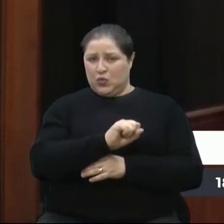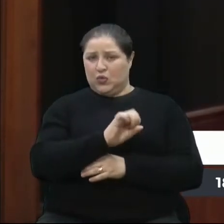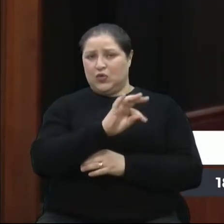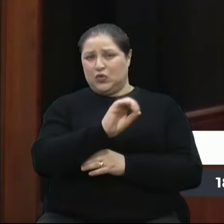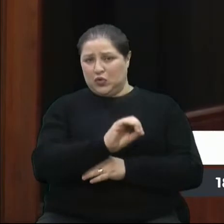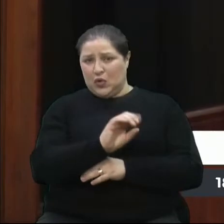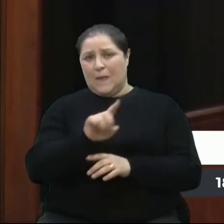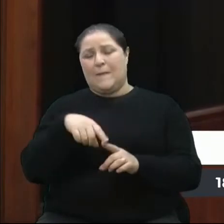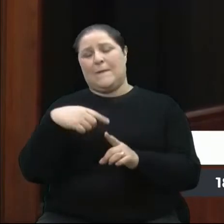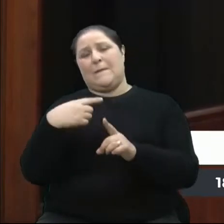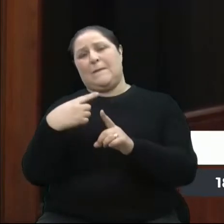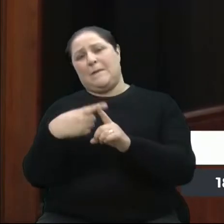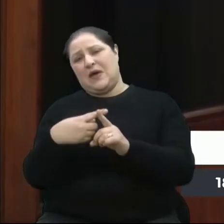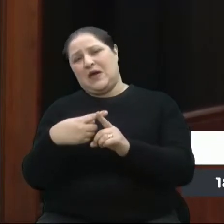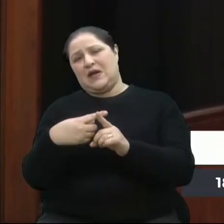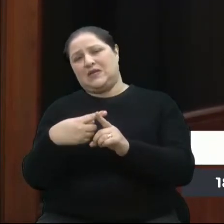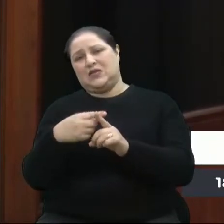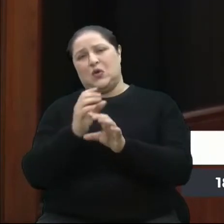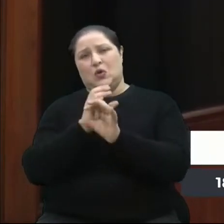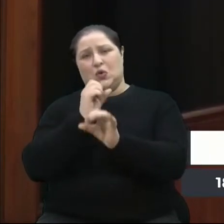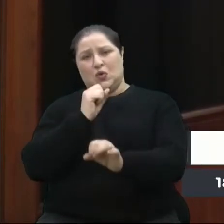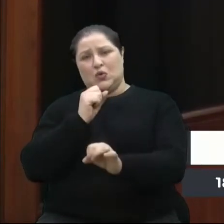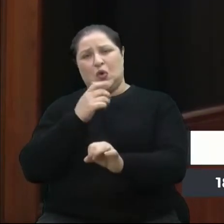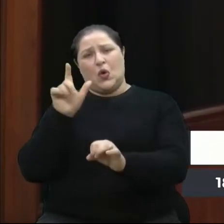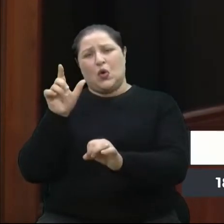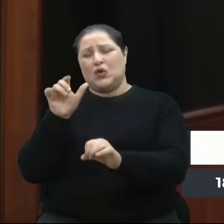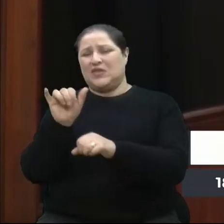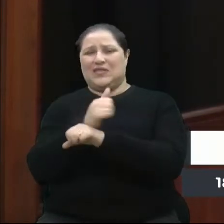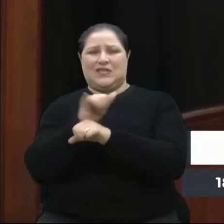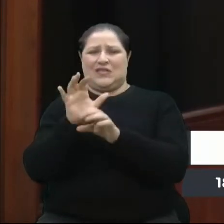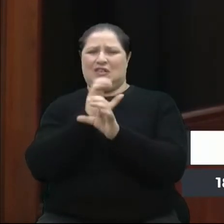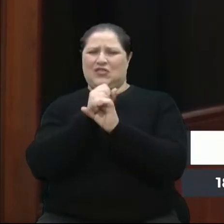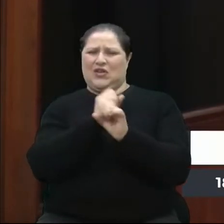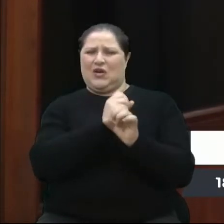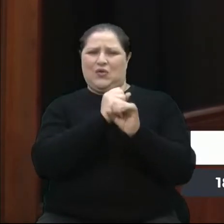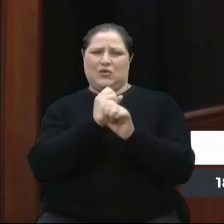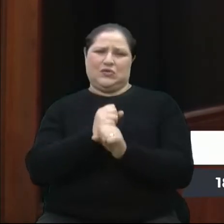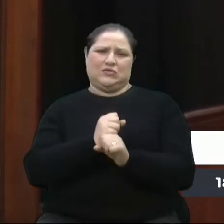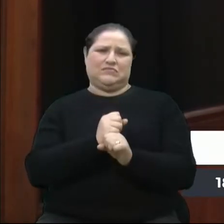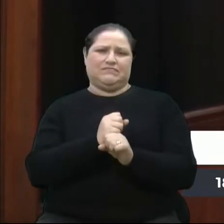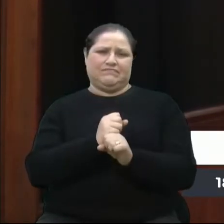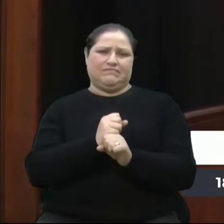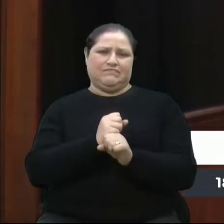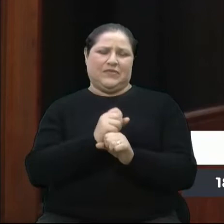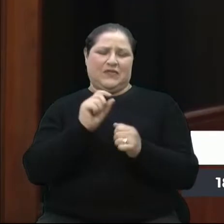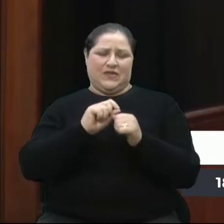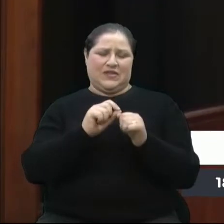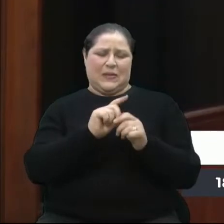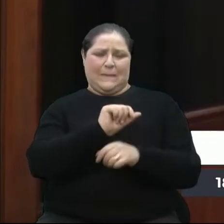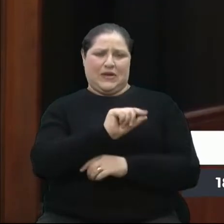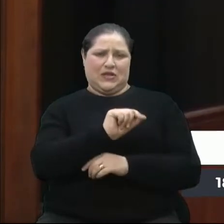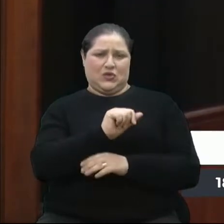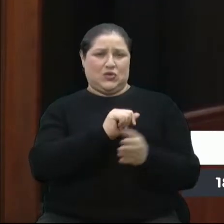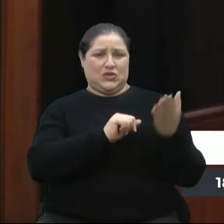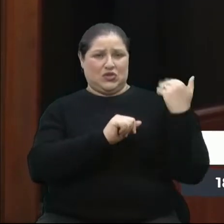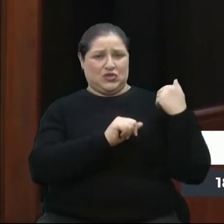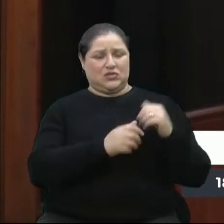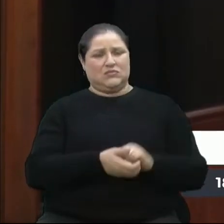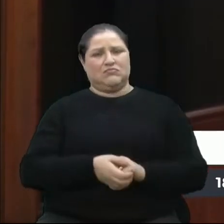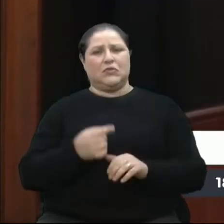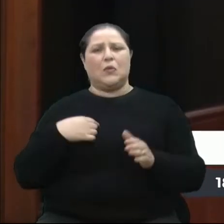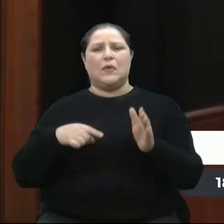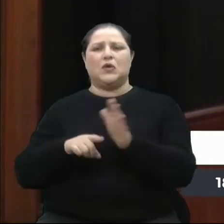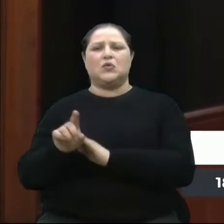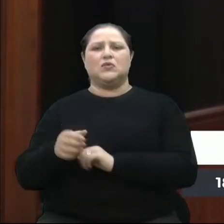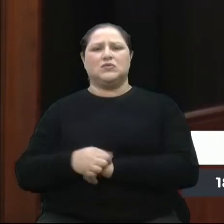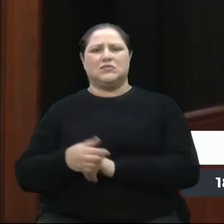preço especulativo, é um termo da economia, ou seja, era uma outra forma de precificar. Agora eu pergunto, a